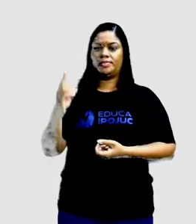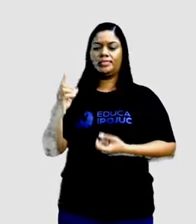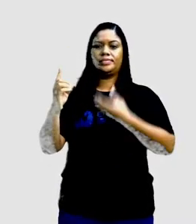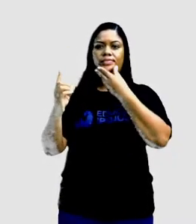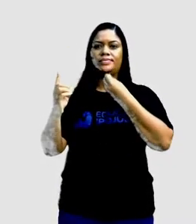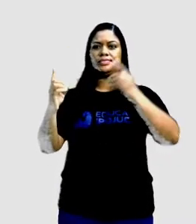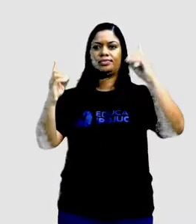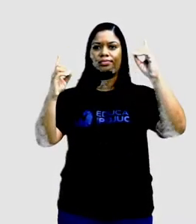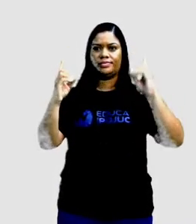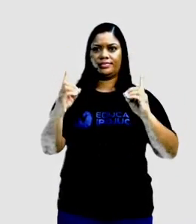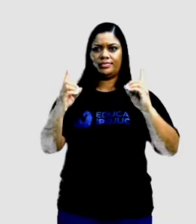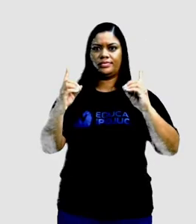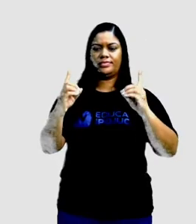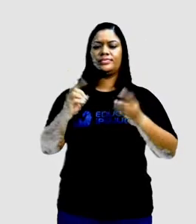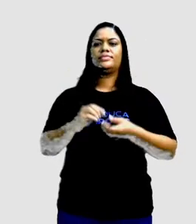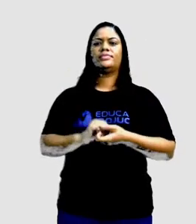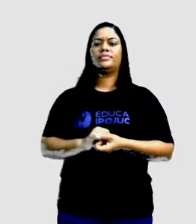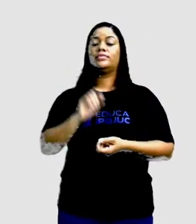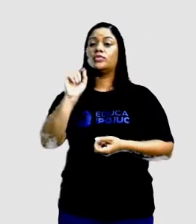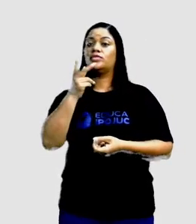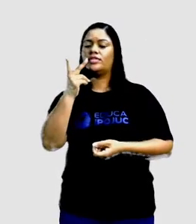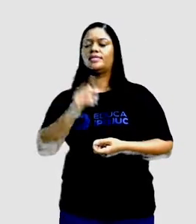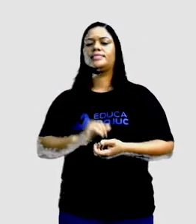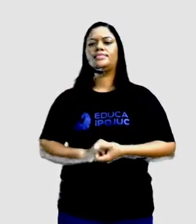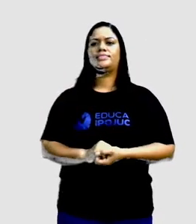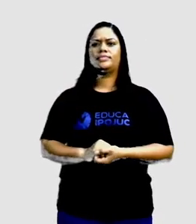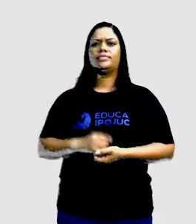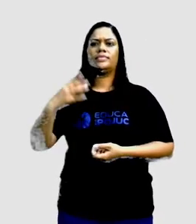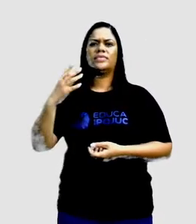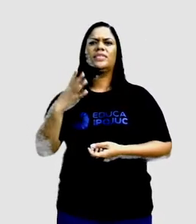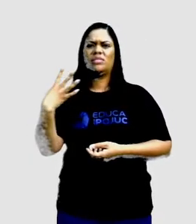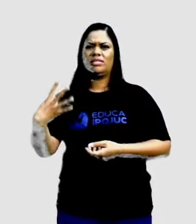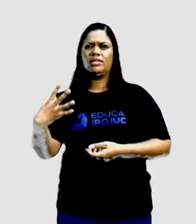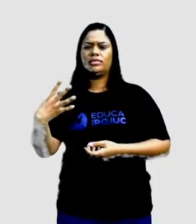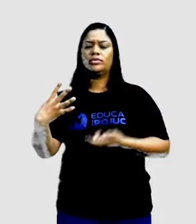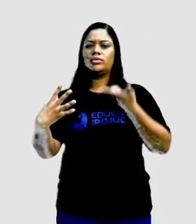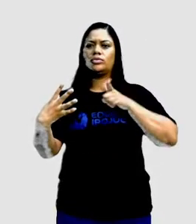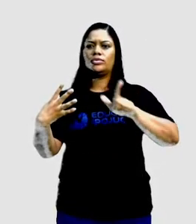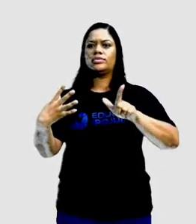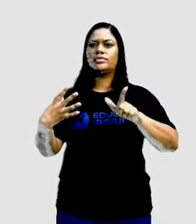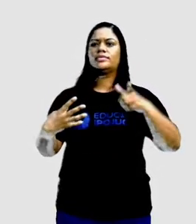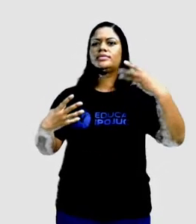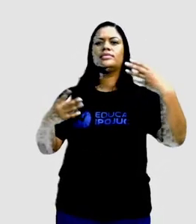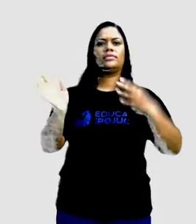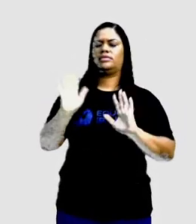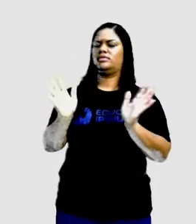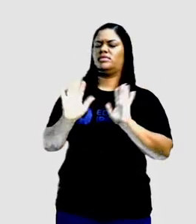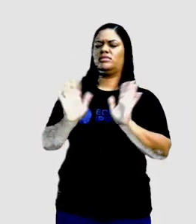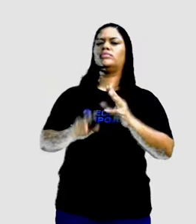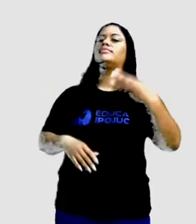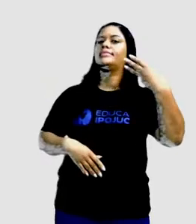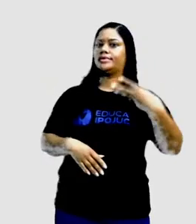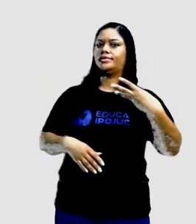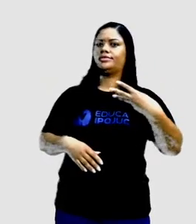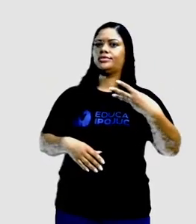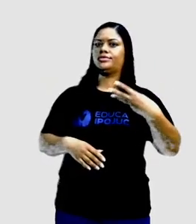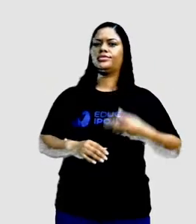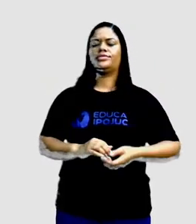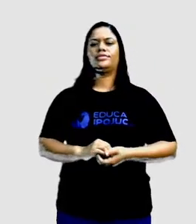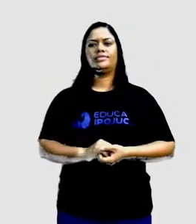e um homem do outro lado. Um diz assim, 4. O outro responde, não, são 3.